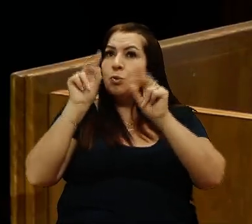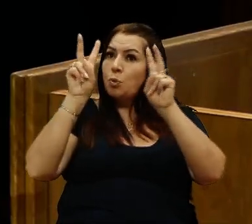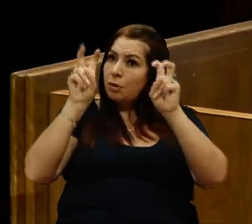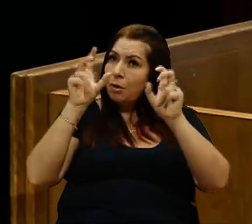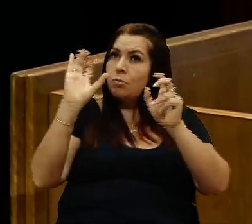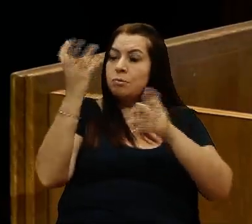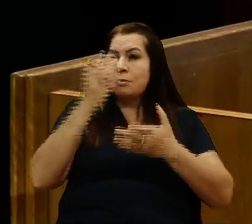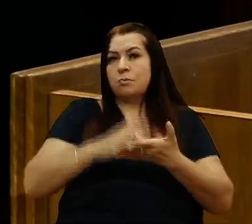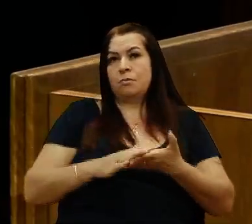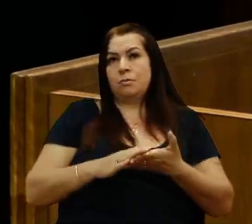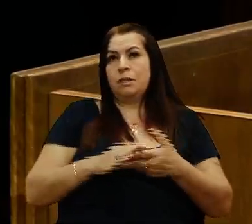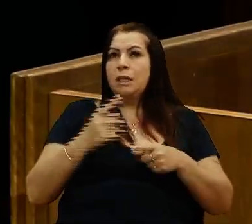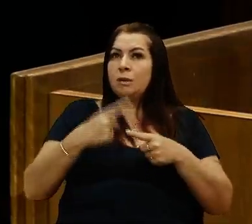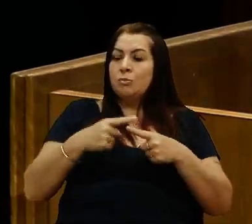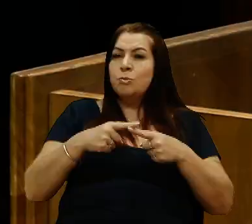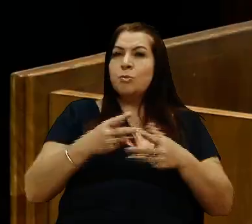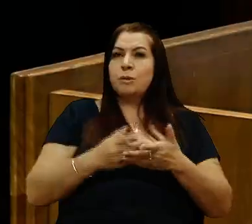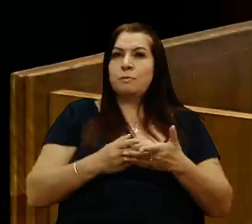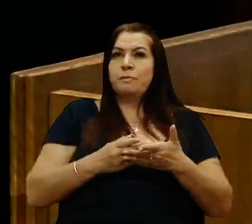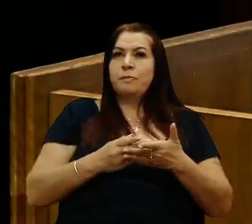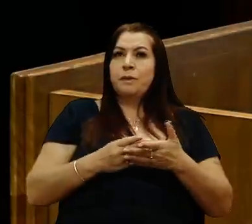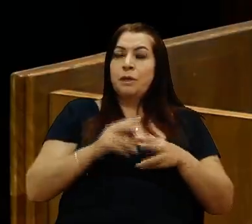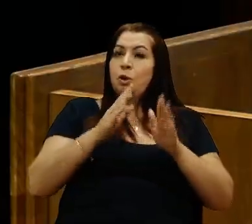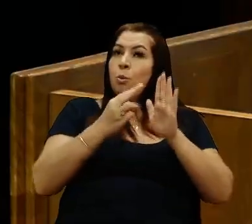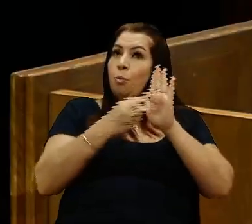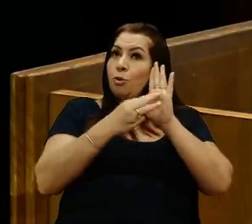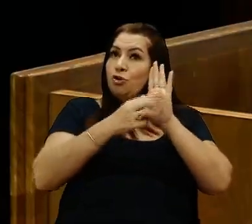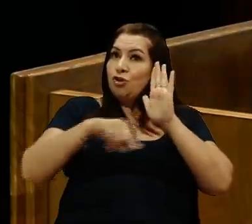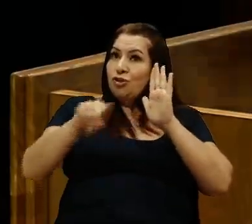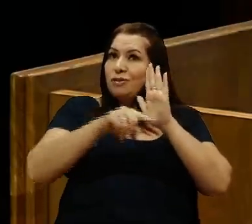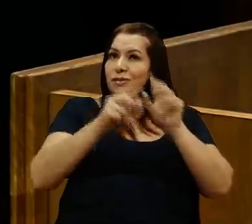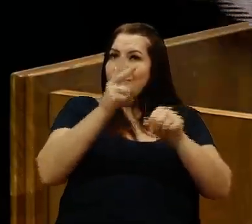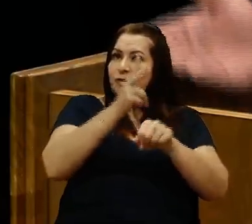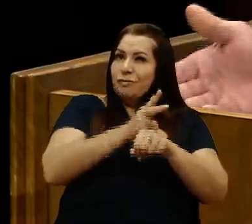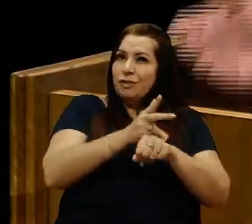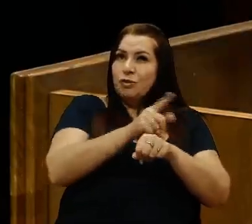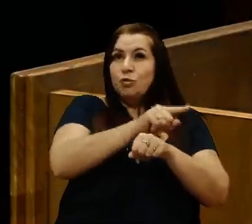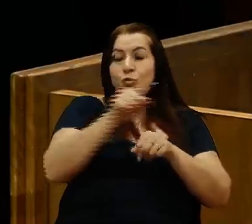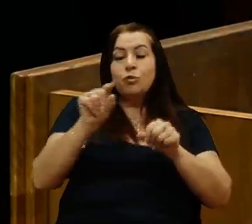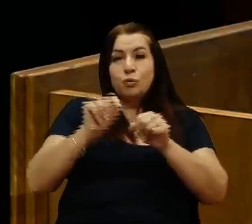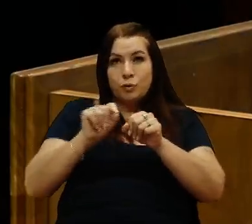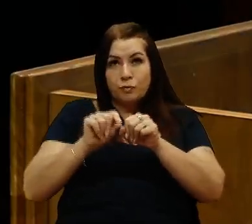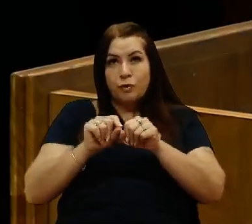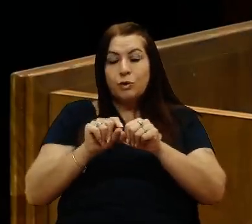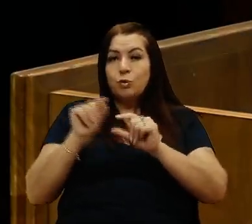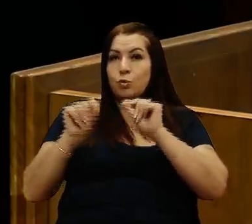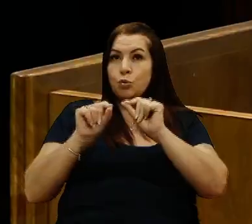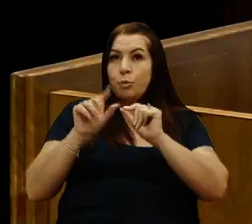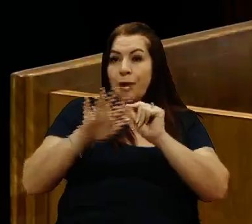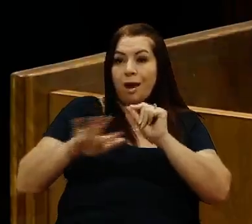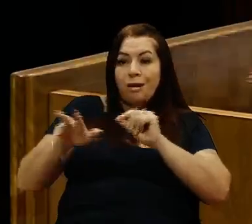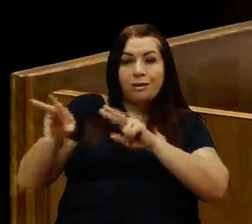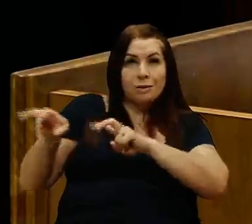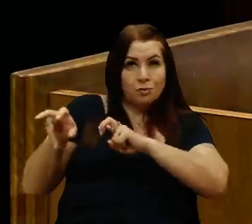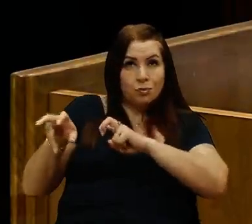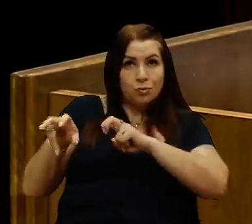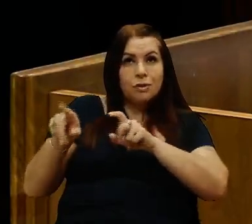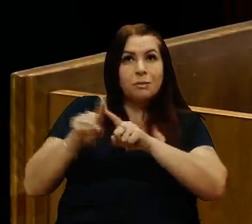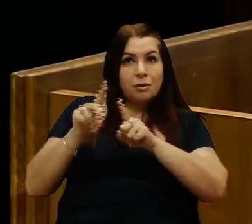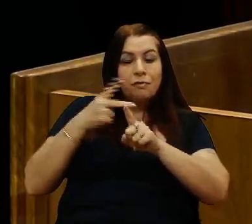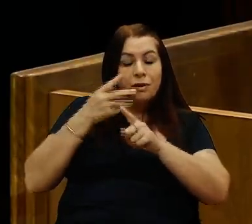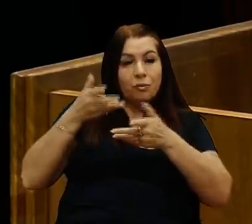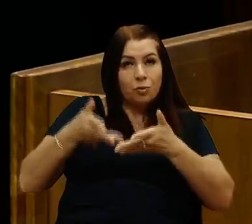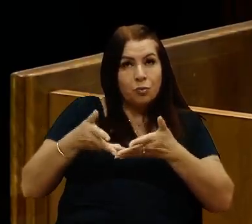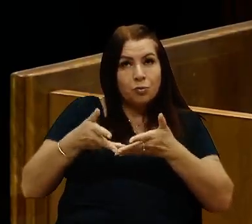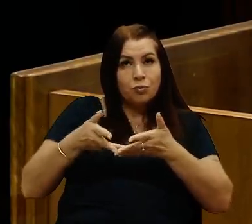Porque o motivo daquele vídeo e de tantos outros que eu faço a respeito dos agricultores, inclusive a fala de hoje, é o